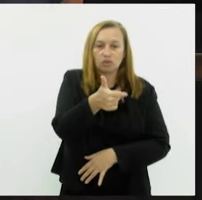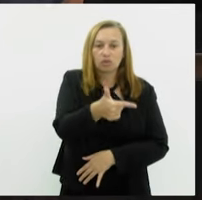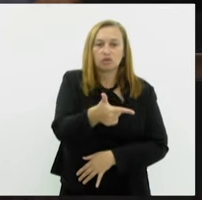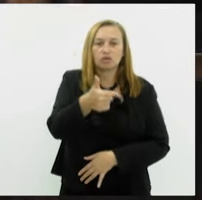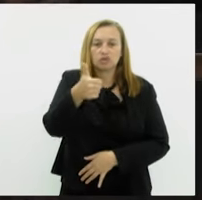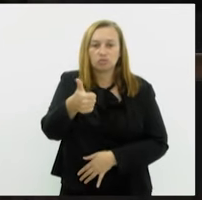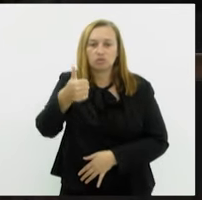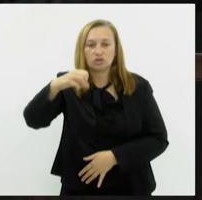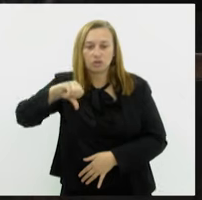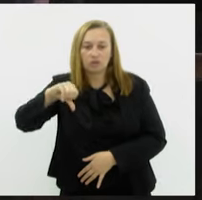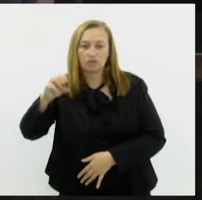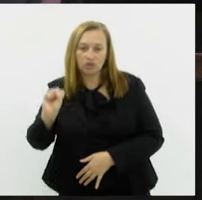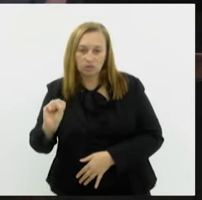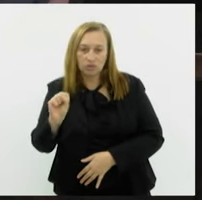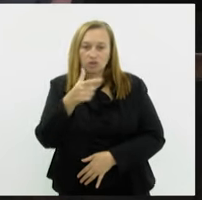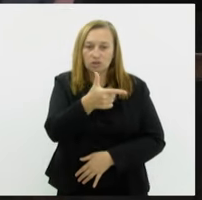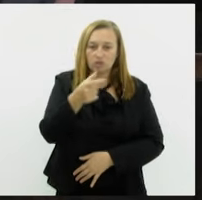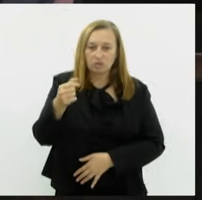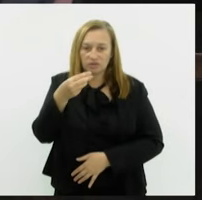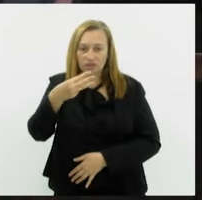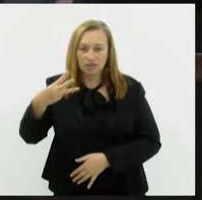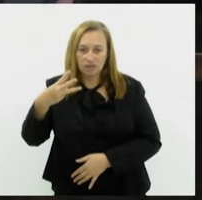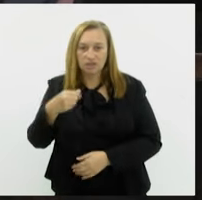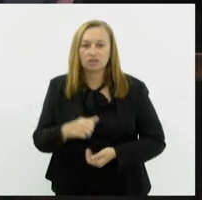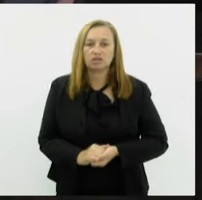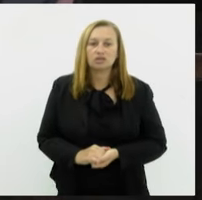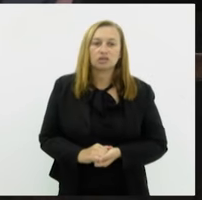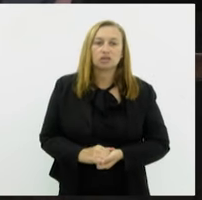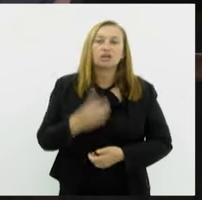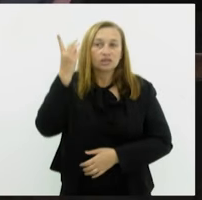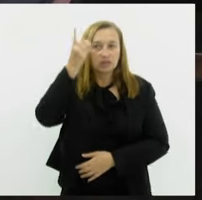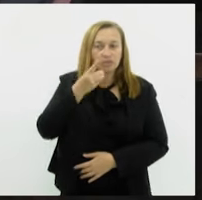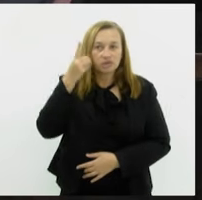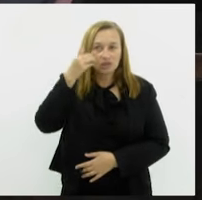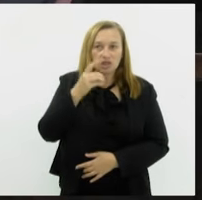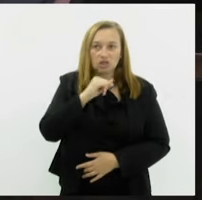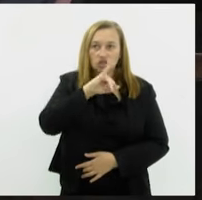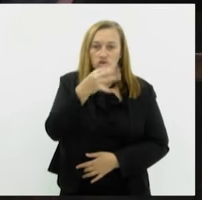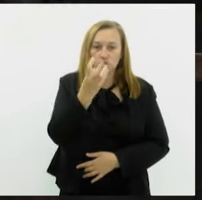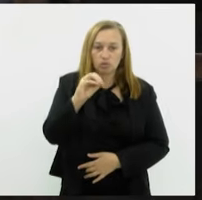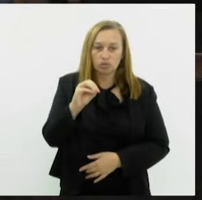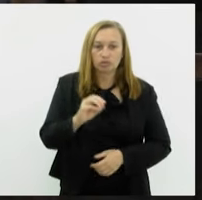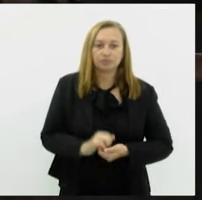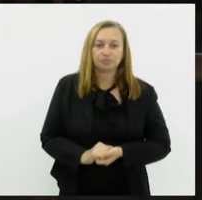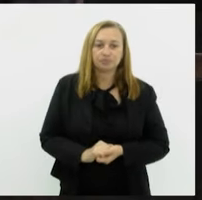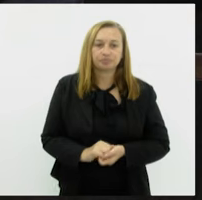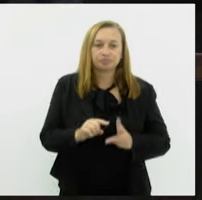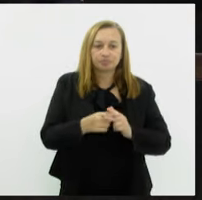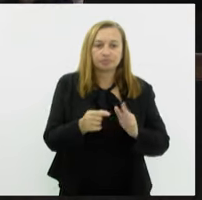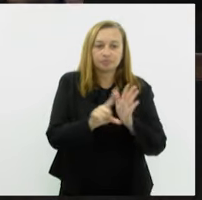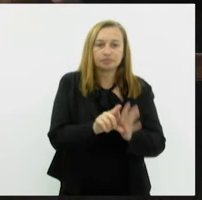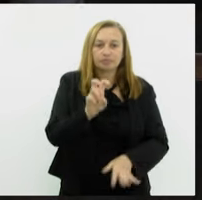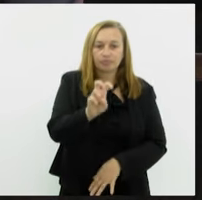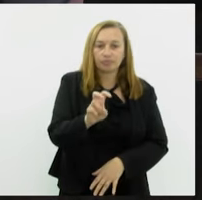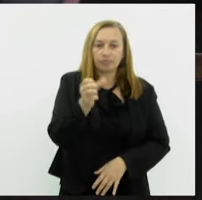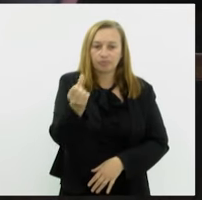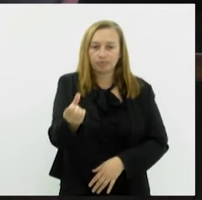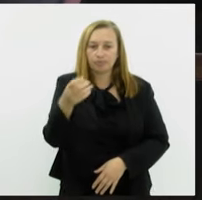número 2198 de 2023, de autoria do deputado Júlio Rocha, que altera a lei número